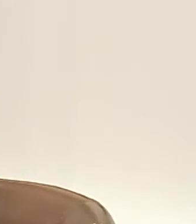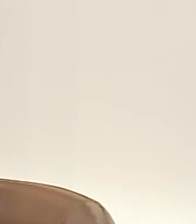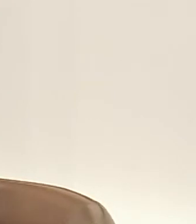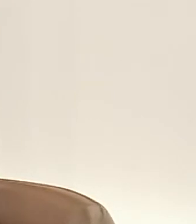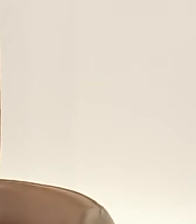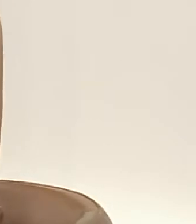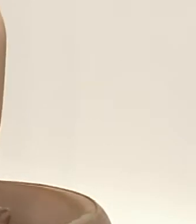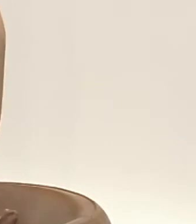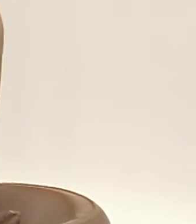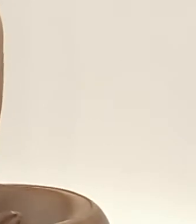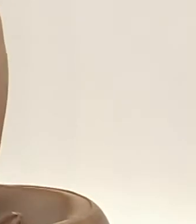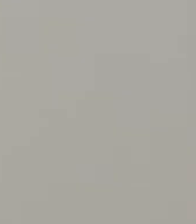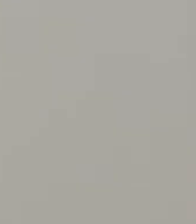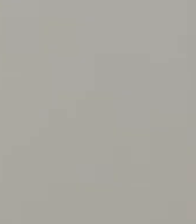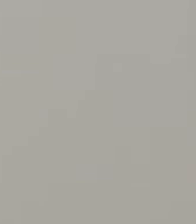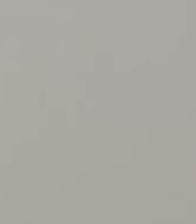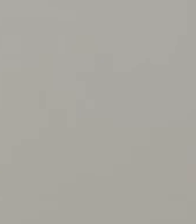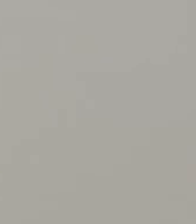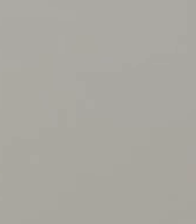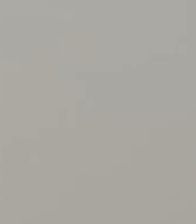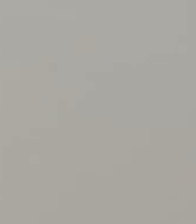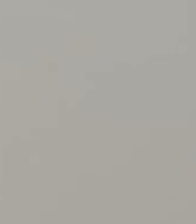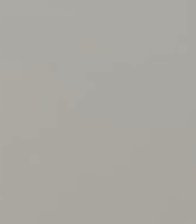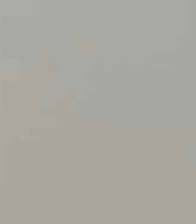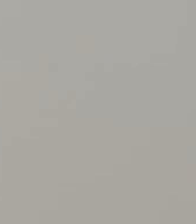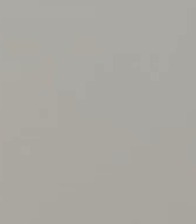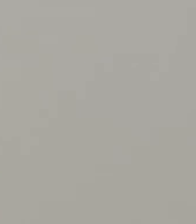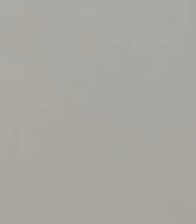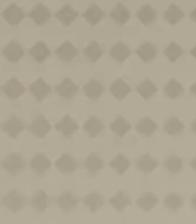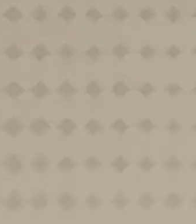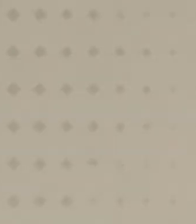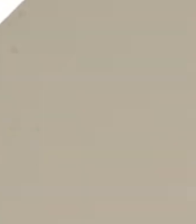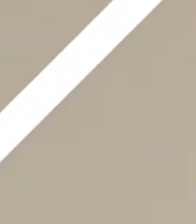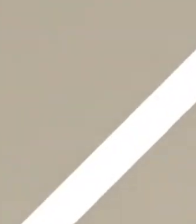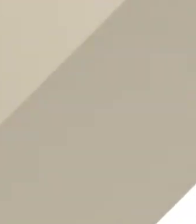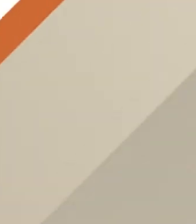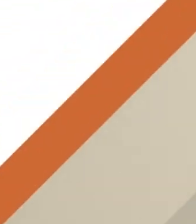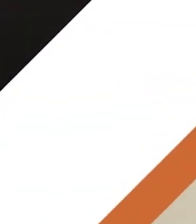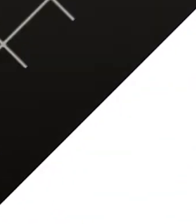para você. O Brasil das Gerais está no ar.